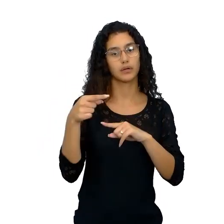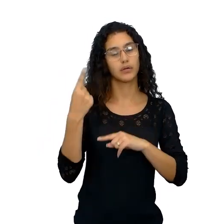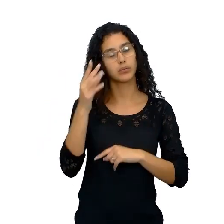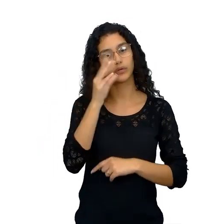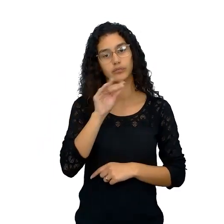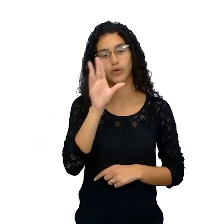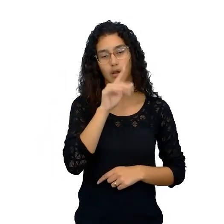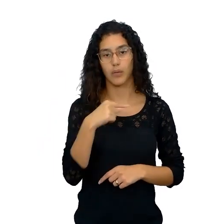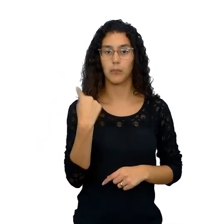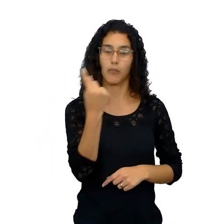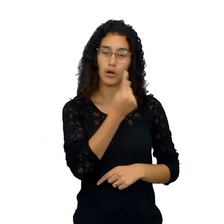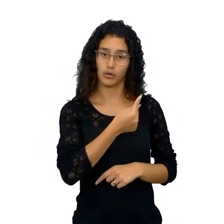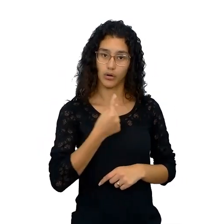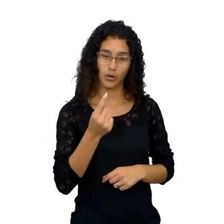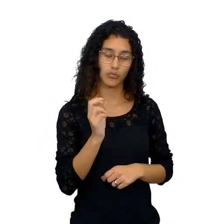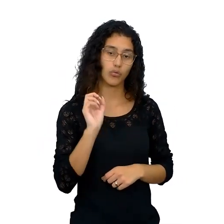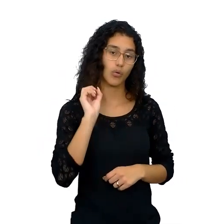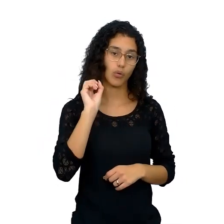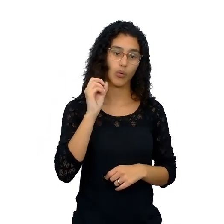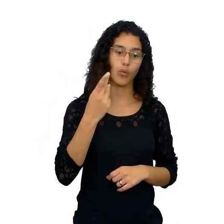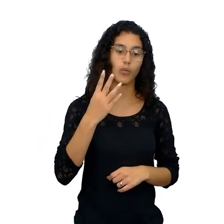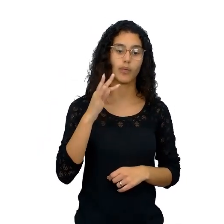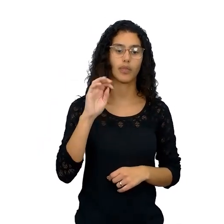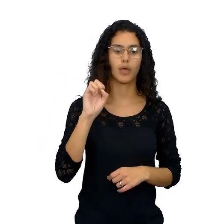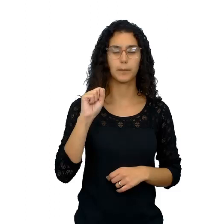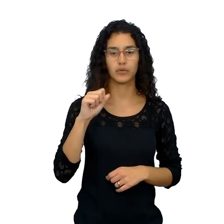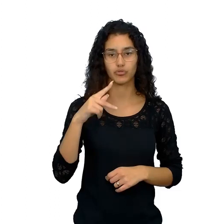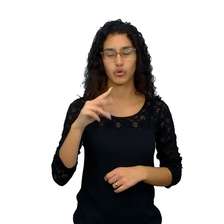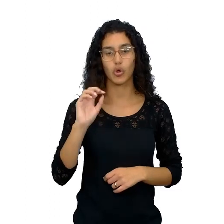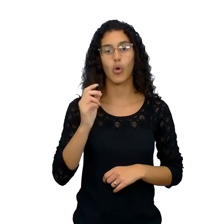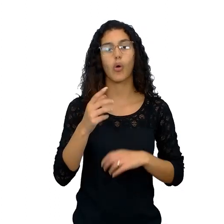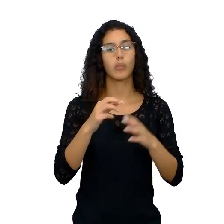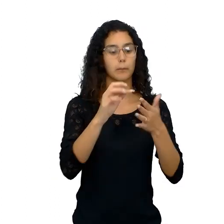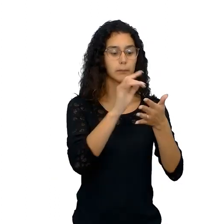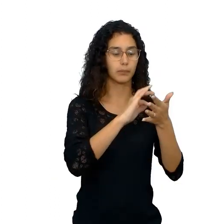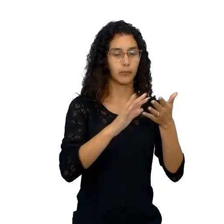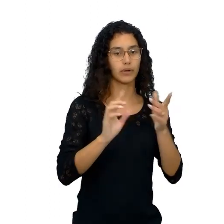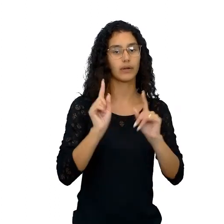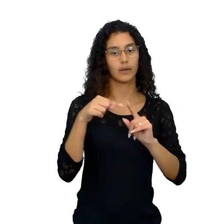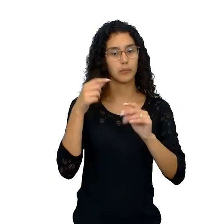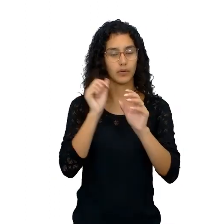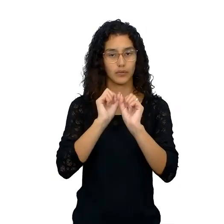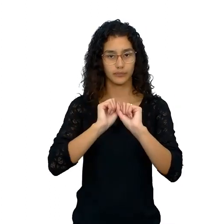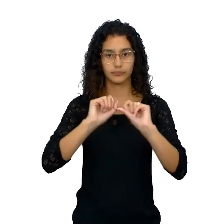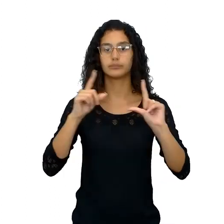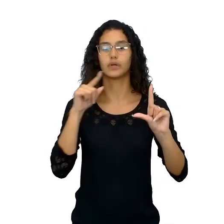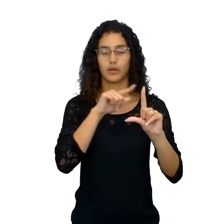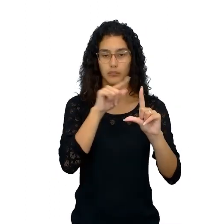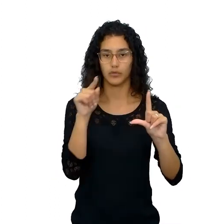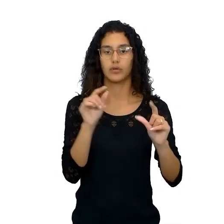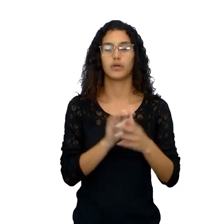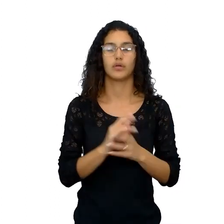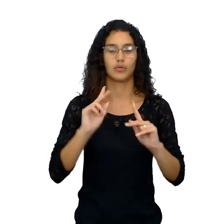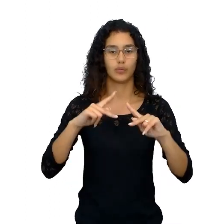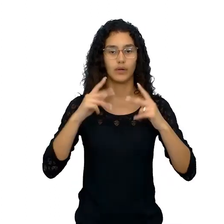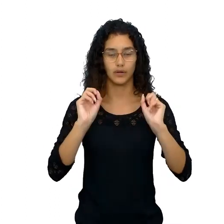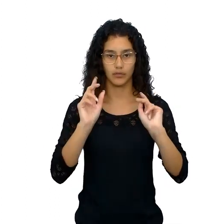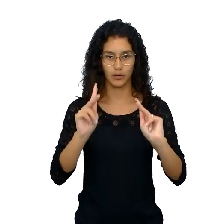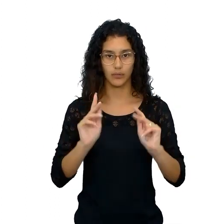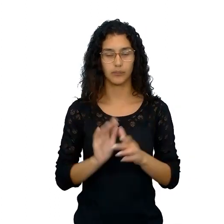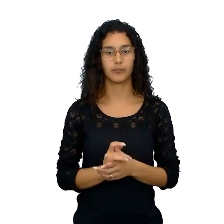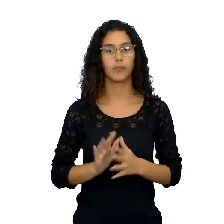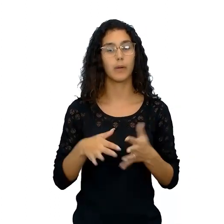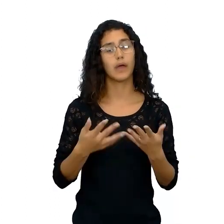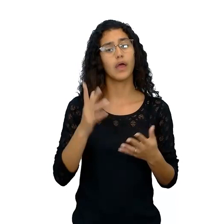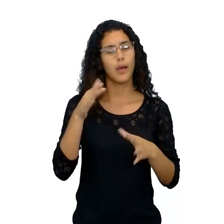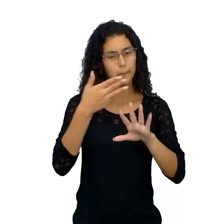contar para a gente lá, ou no nosso Padlet, ou no nosso formulário, que daqui a pouquinho eu mostro o link, tá bom? Mas